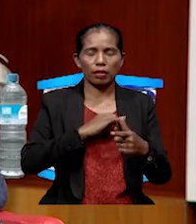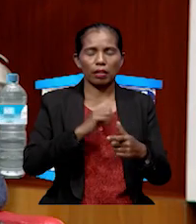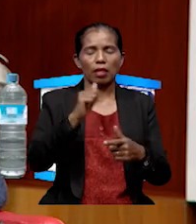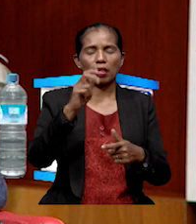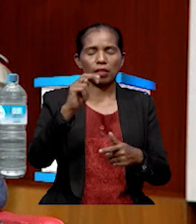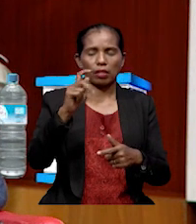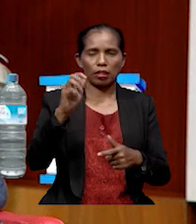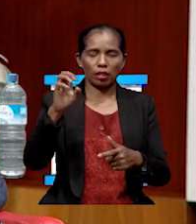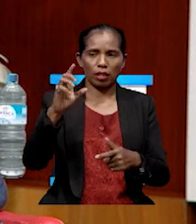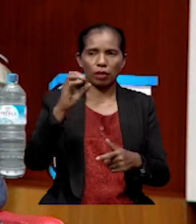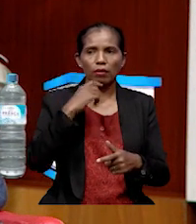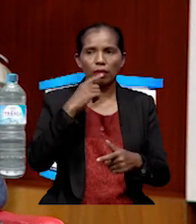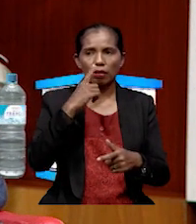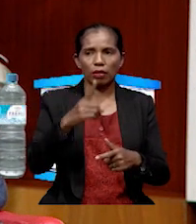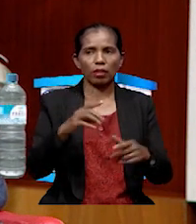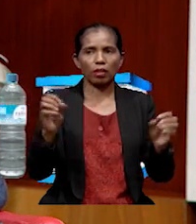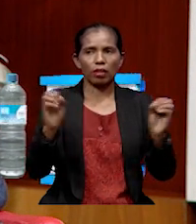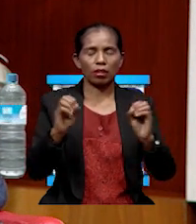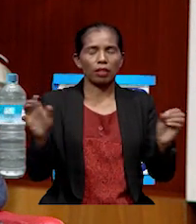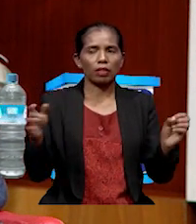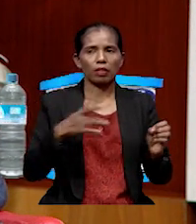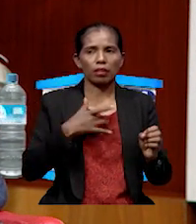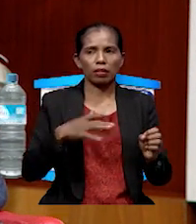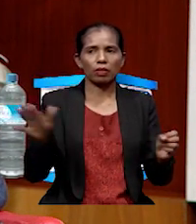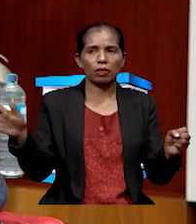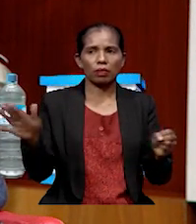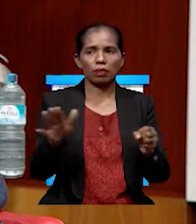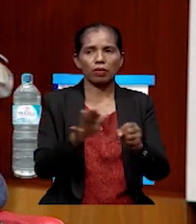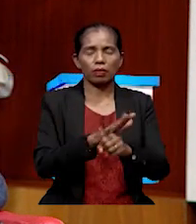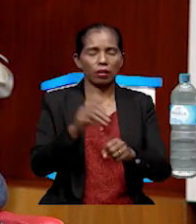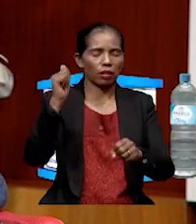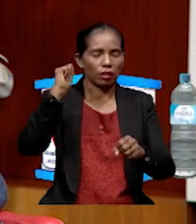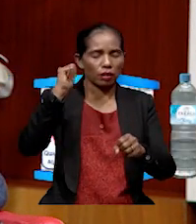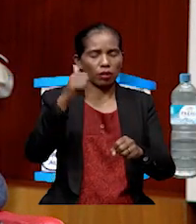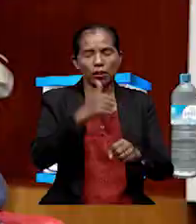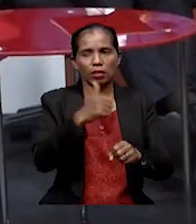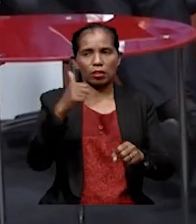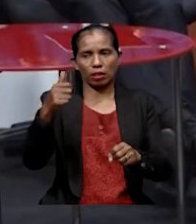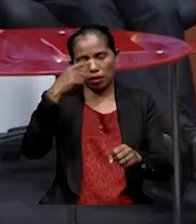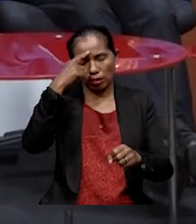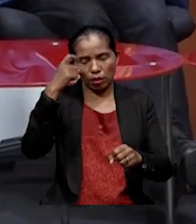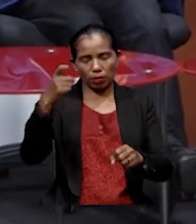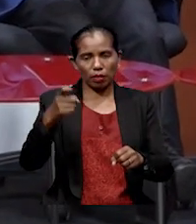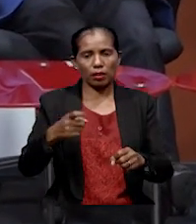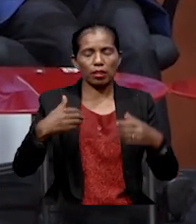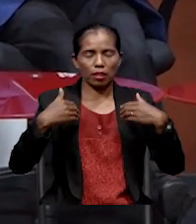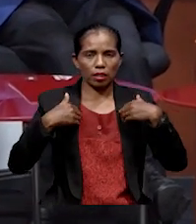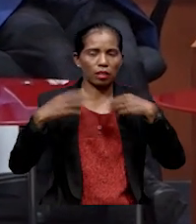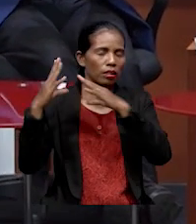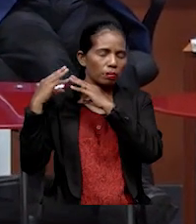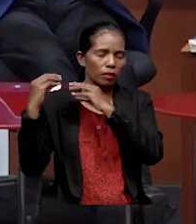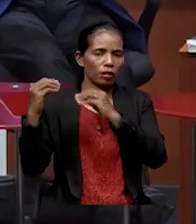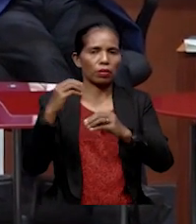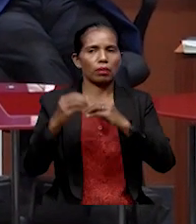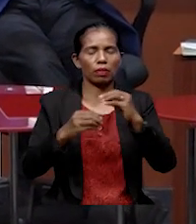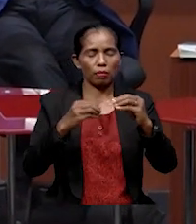Silva, Hateten, nia parte la sente complexo, en hira compete o candidatura Siracelo, tamba nia mos e experiência con a